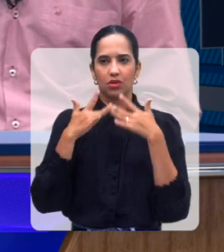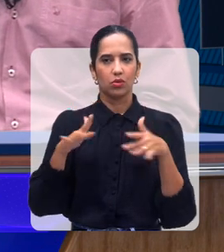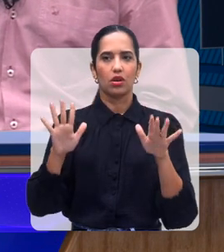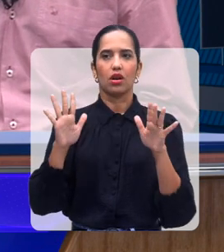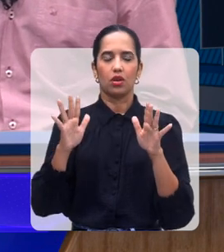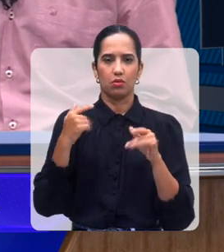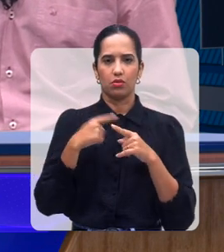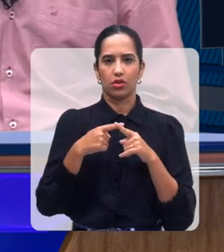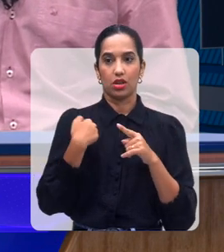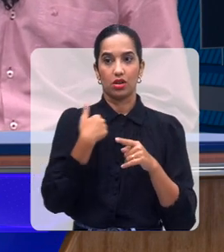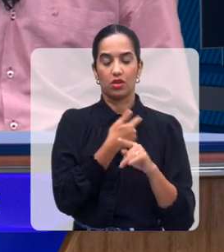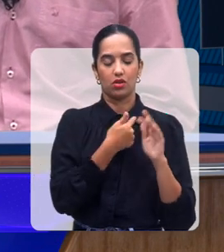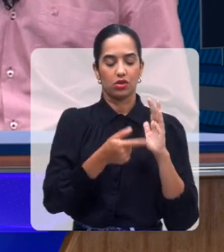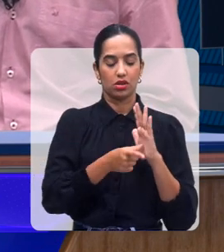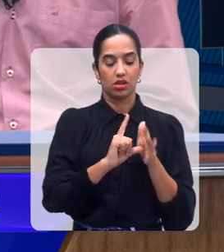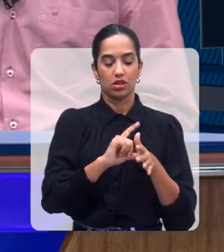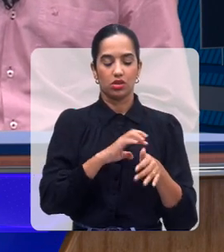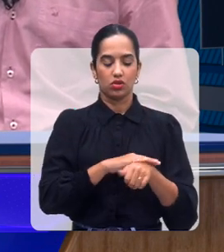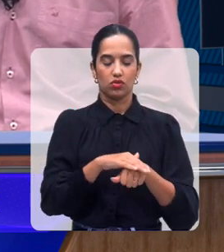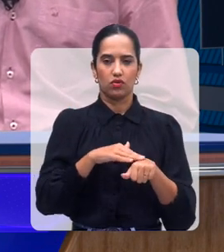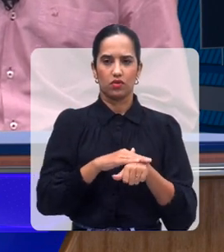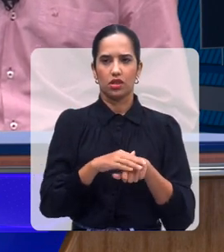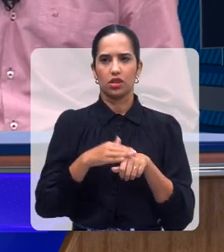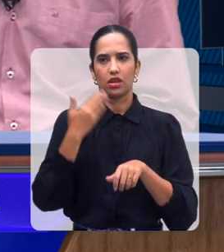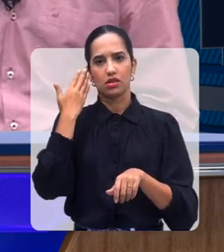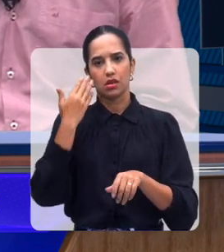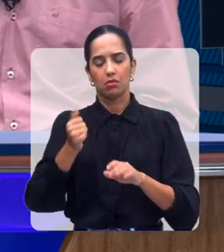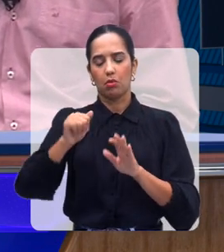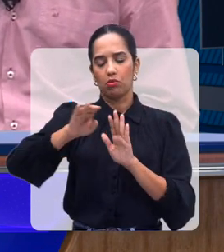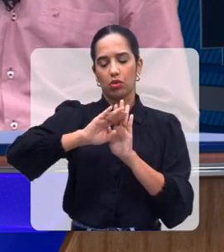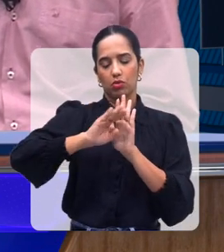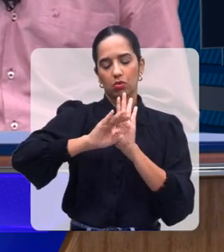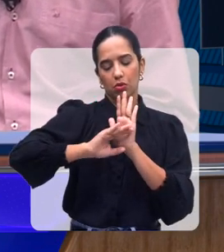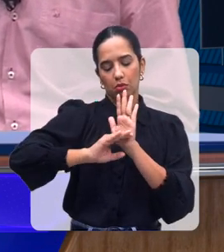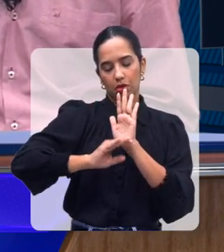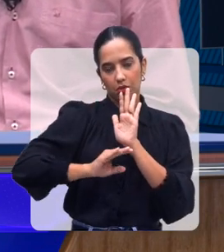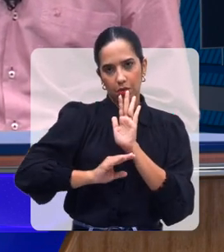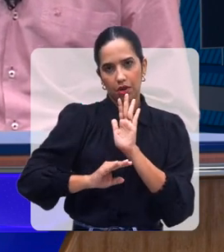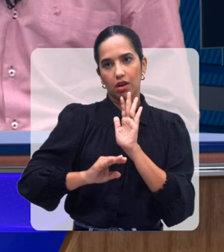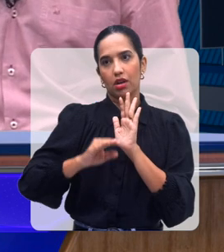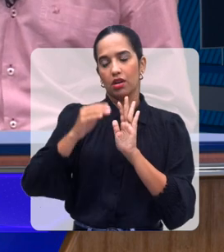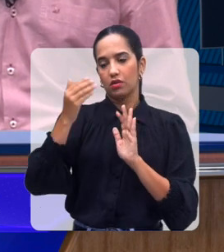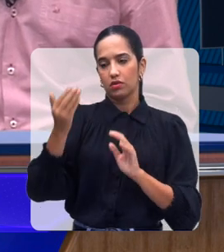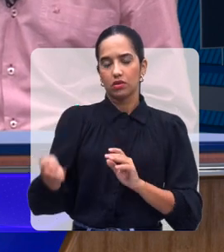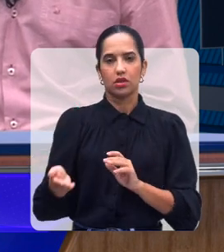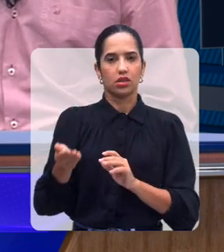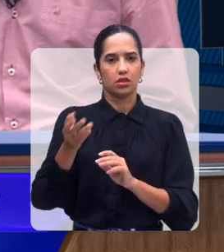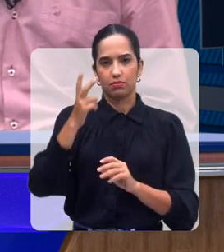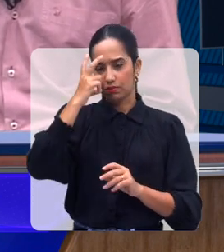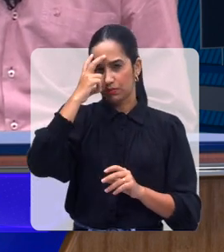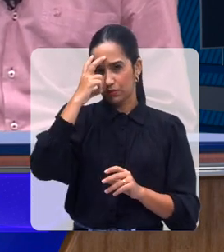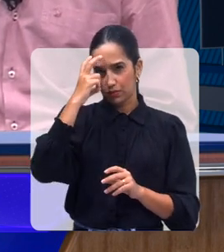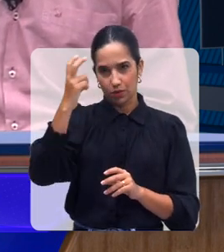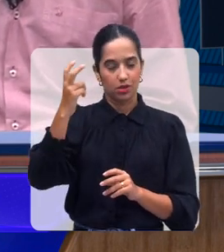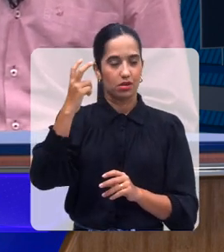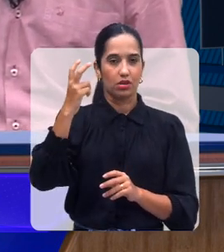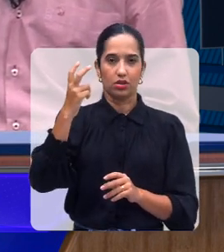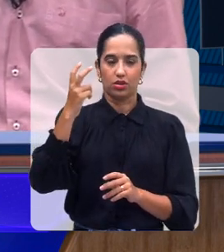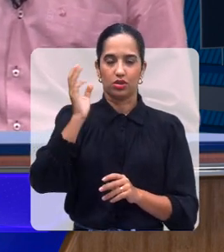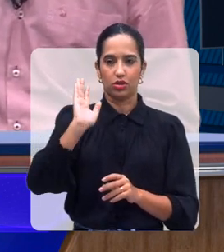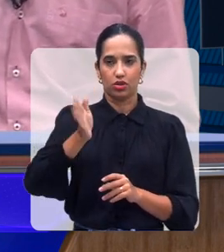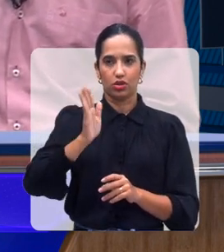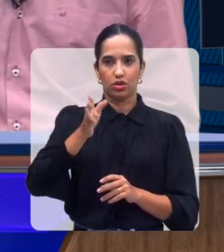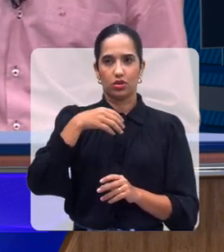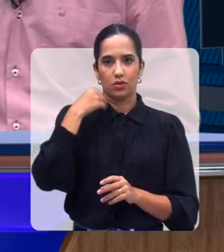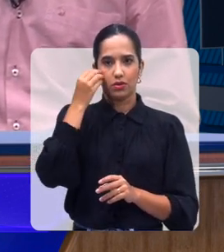Até porque a gente conversava antes, né? Para saber, isso. Chico, vai entrar isso, isso, isso, sobre tal, tal, tal. E você, como muito inteligente que é,